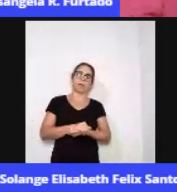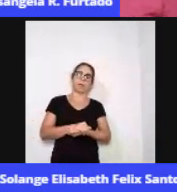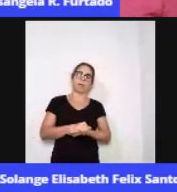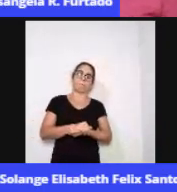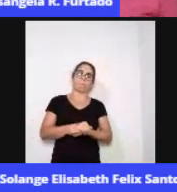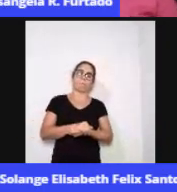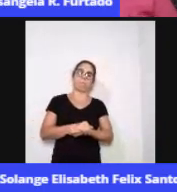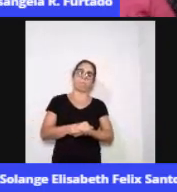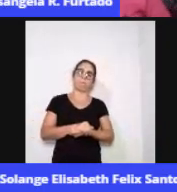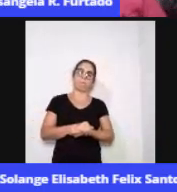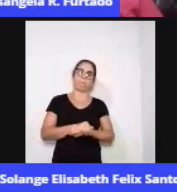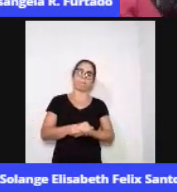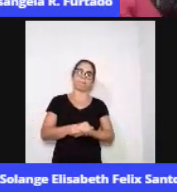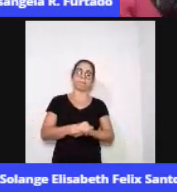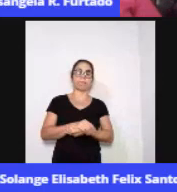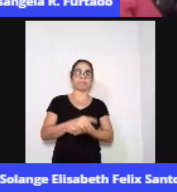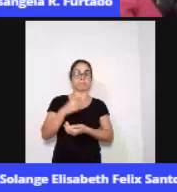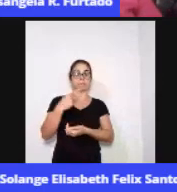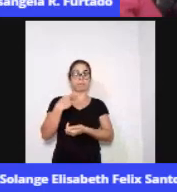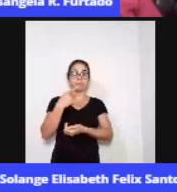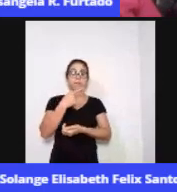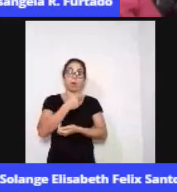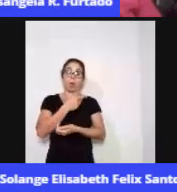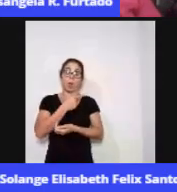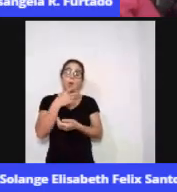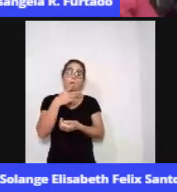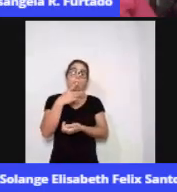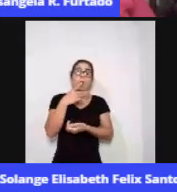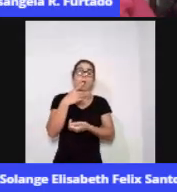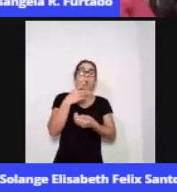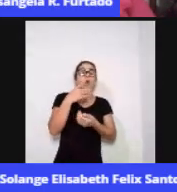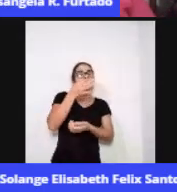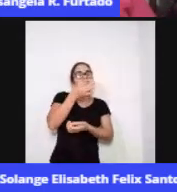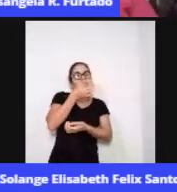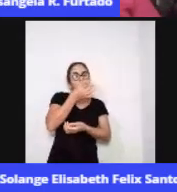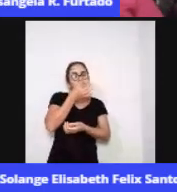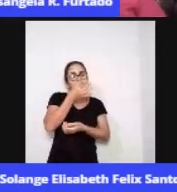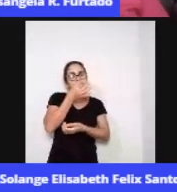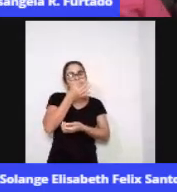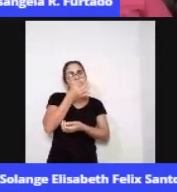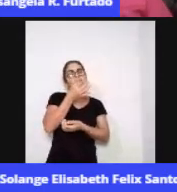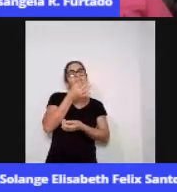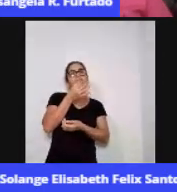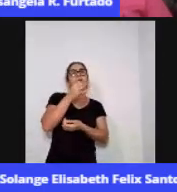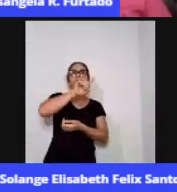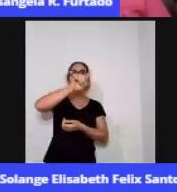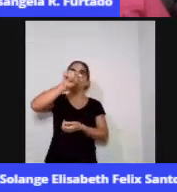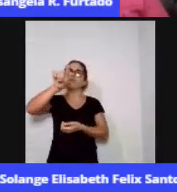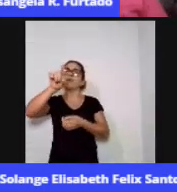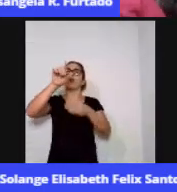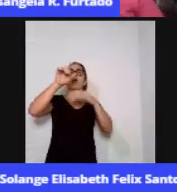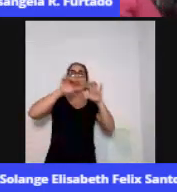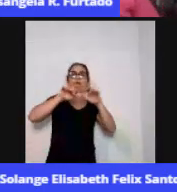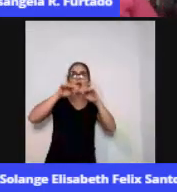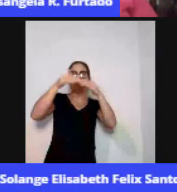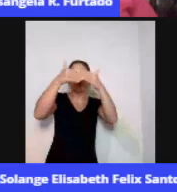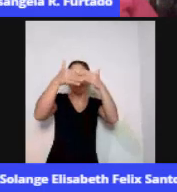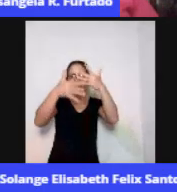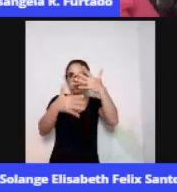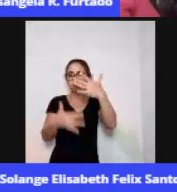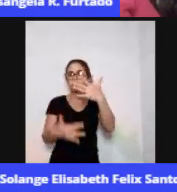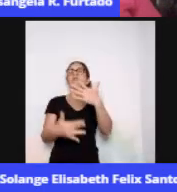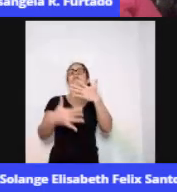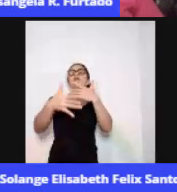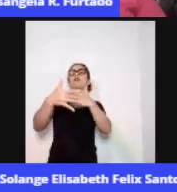Nós gostaríamos de colocar para vocês sugestões, que vocês colocassem no chat, ou mandassem no